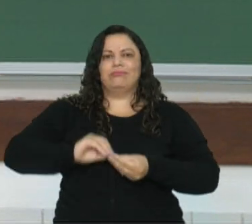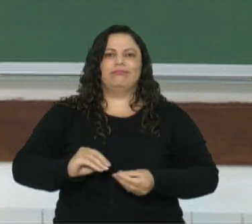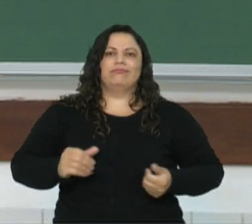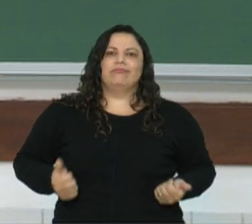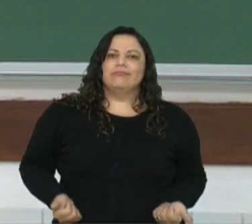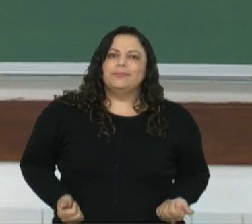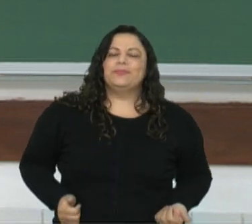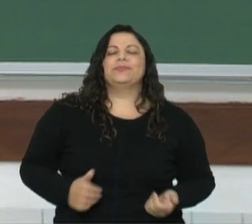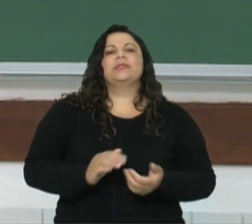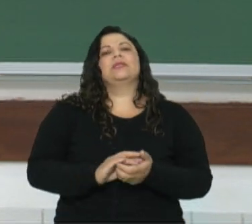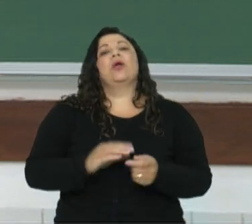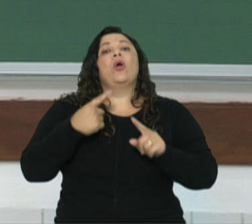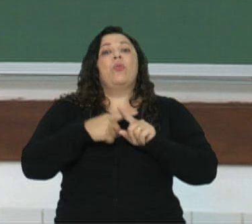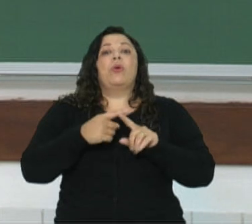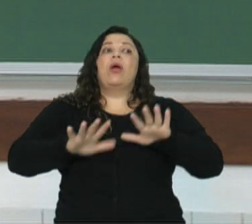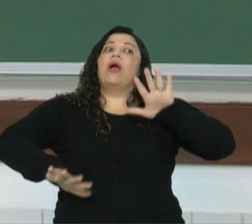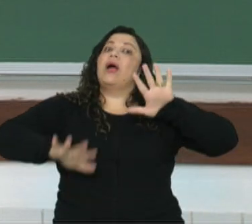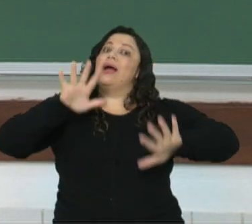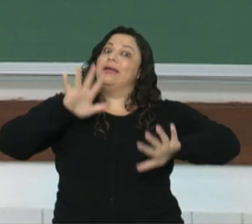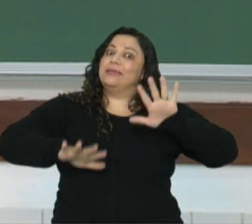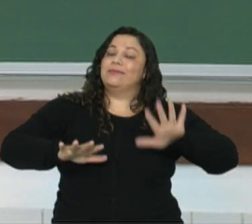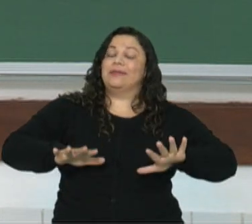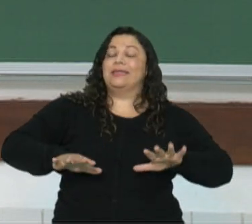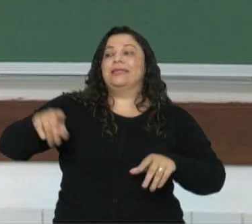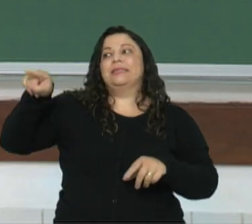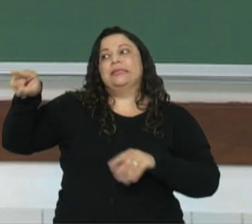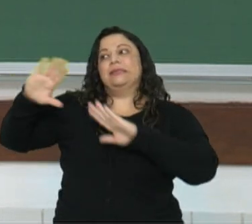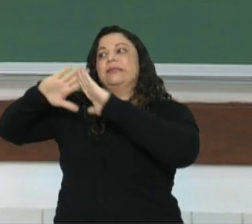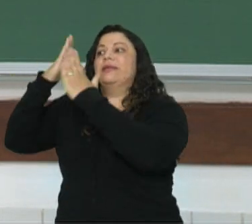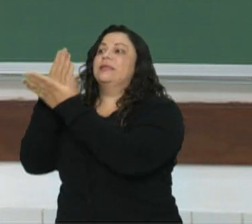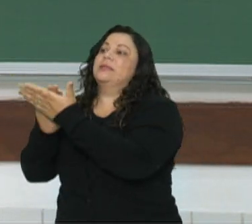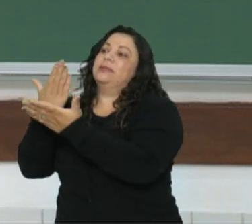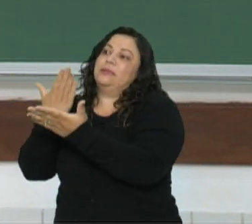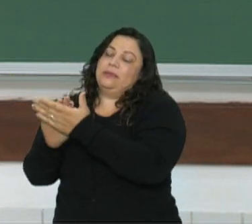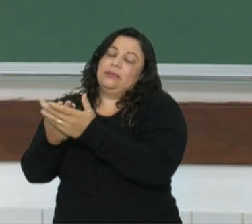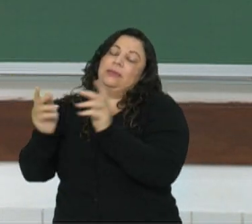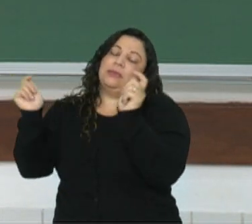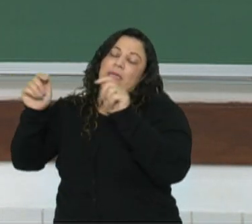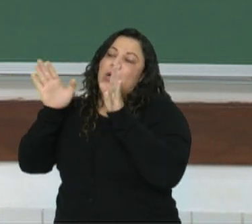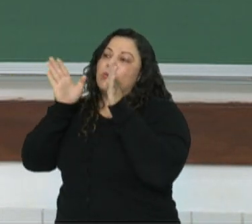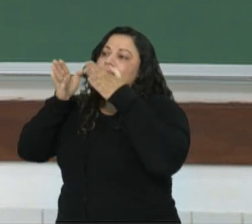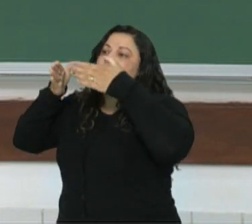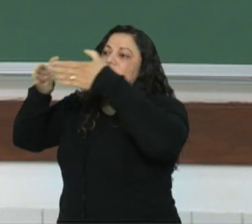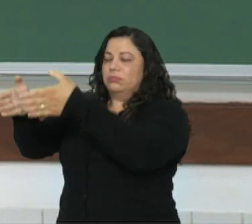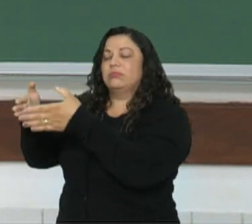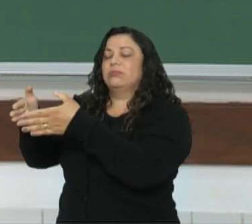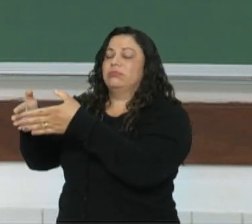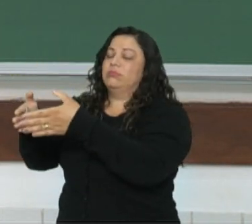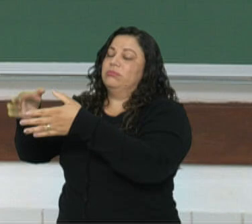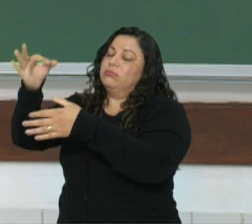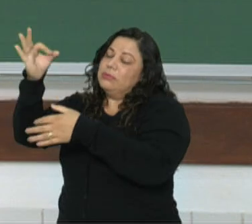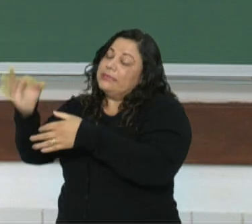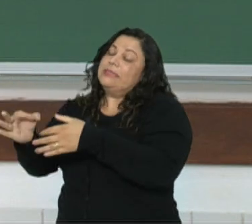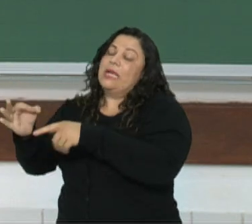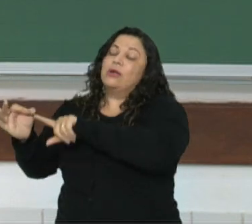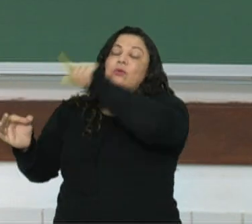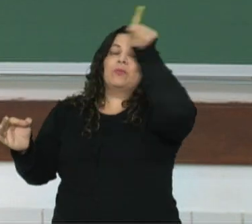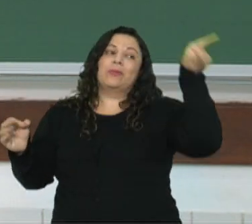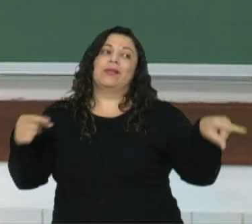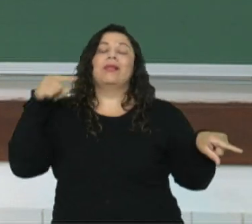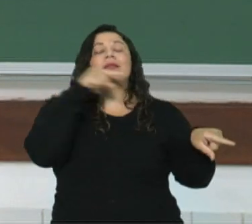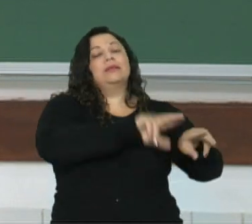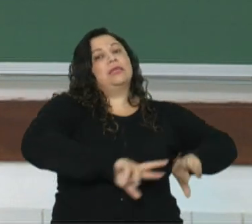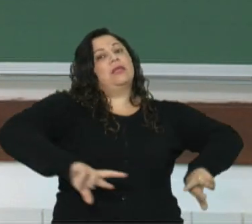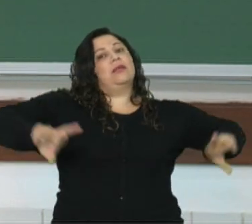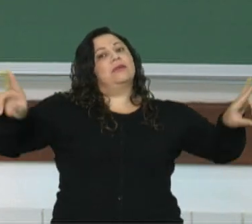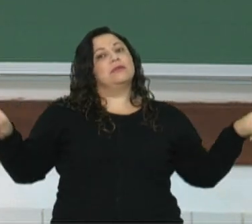Porque pode funcionar em uma escola, em um fator, numa limitação, e não funcionar na outra.